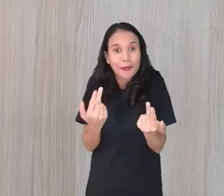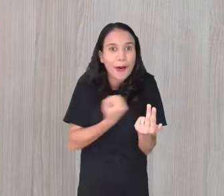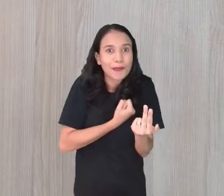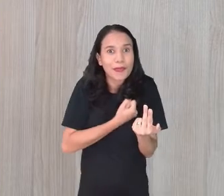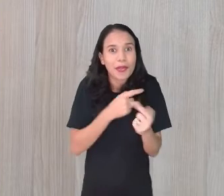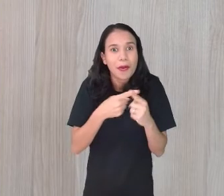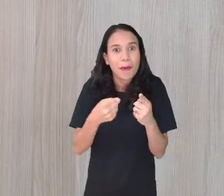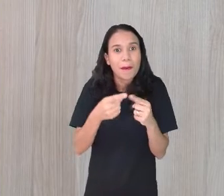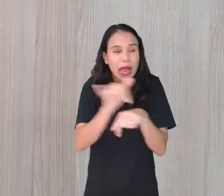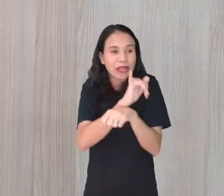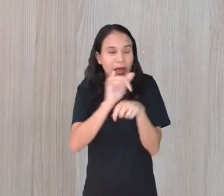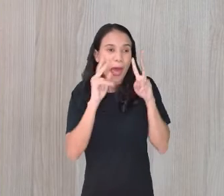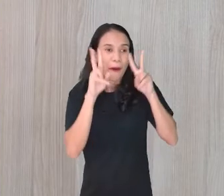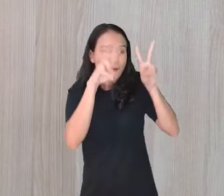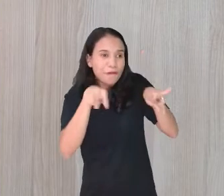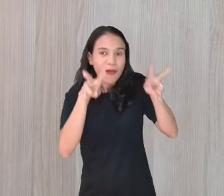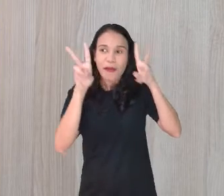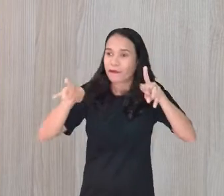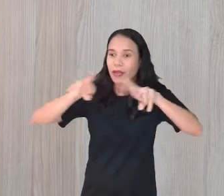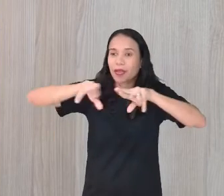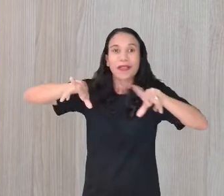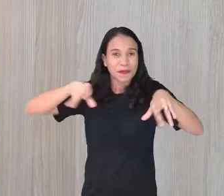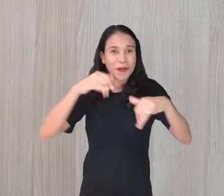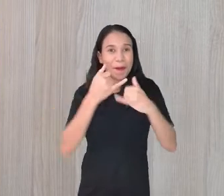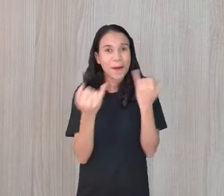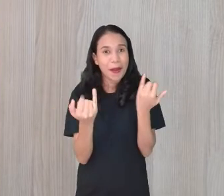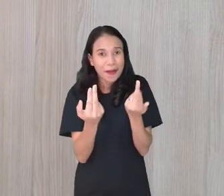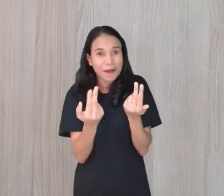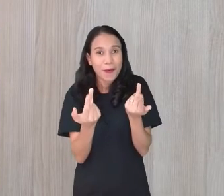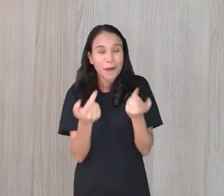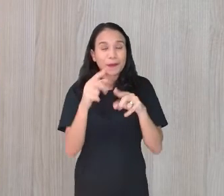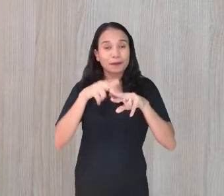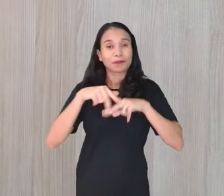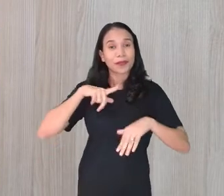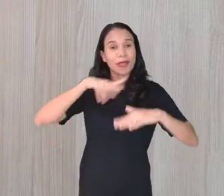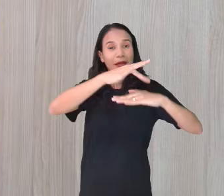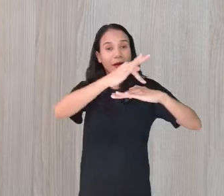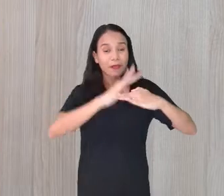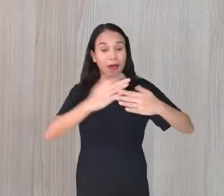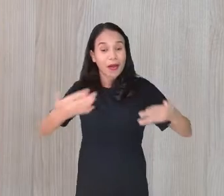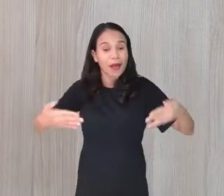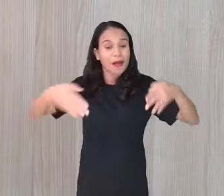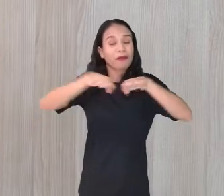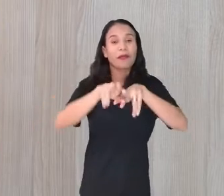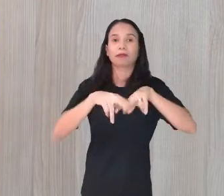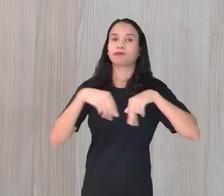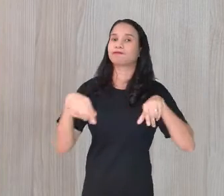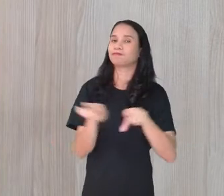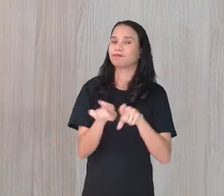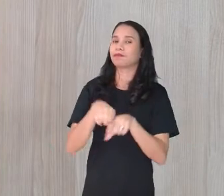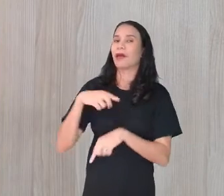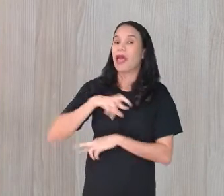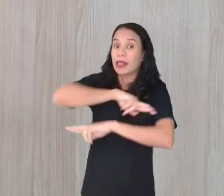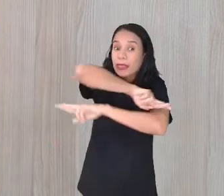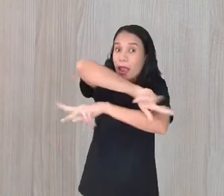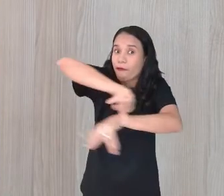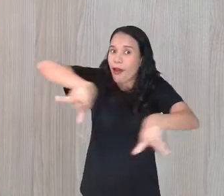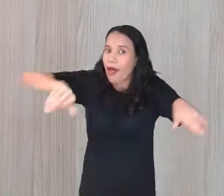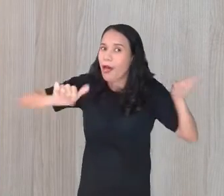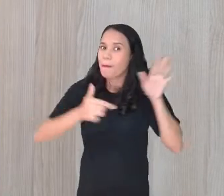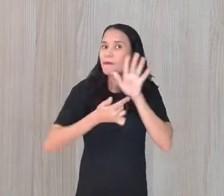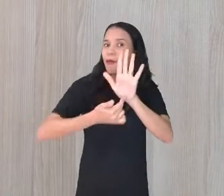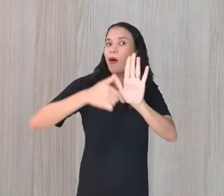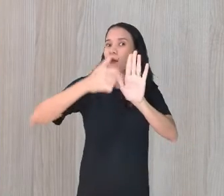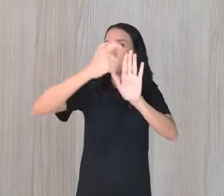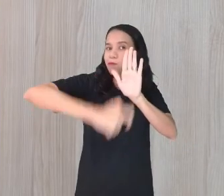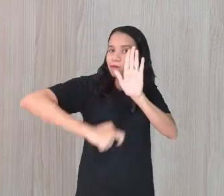de fração, com relação a esse último tópico que o professor Pedro falou, das frações equivalentes, aí é que ele vai ter um monte de representações, né?